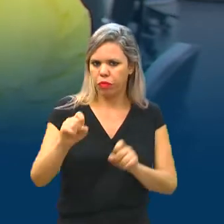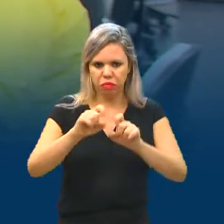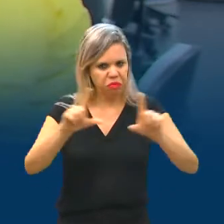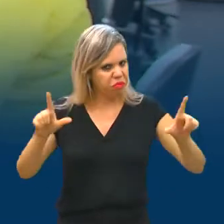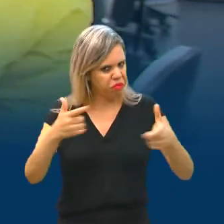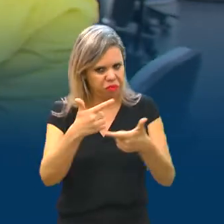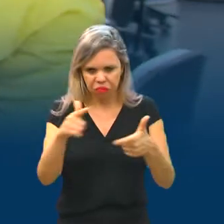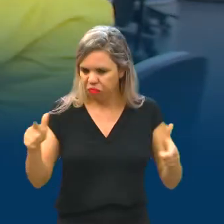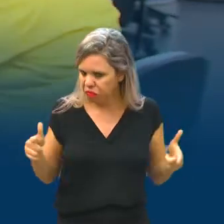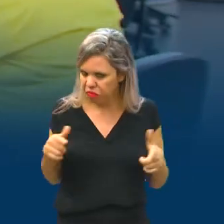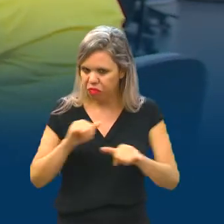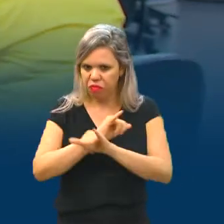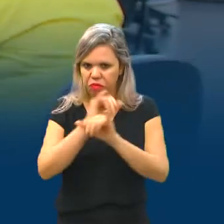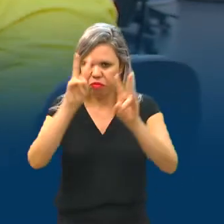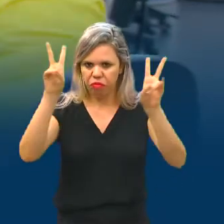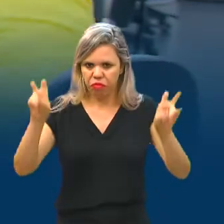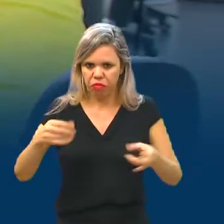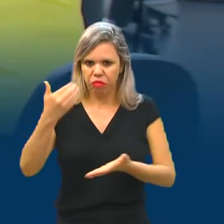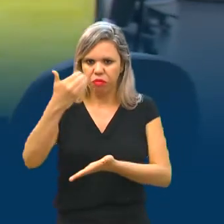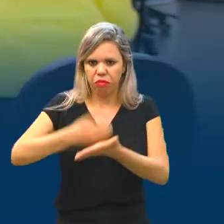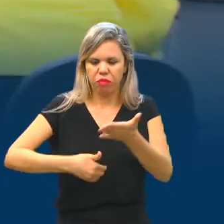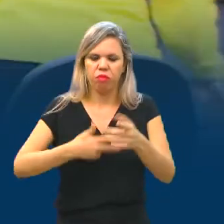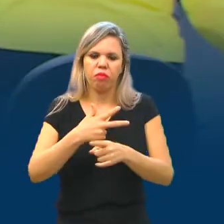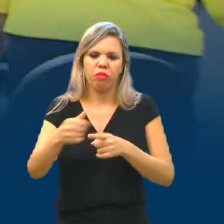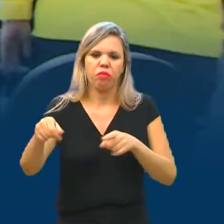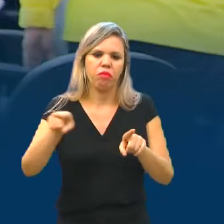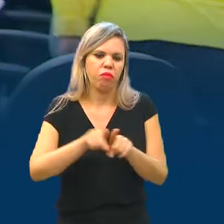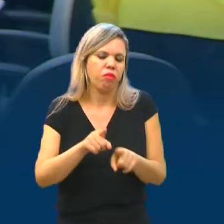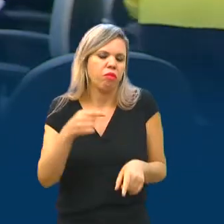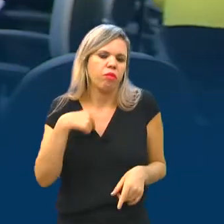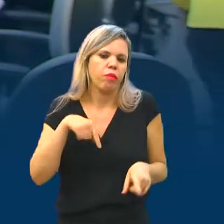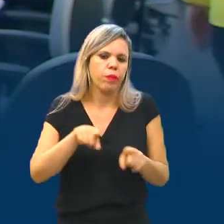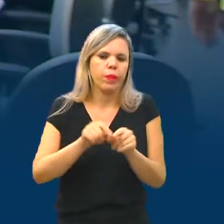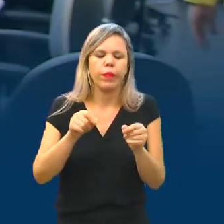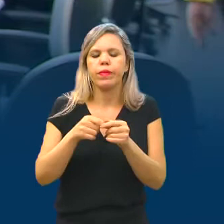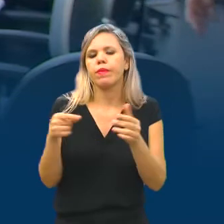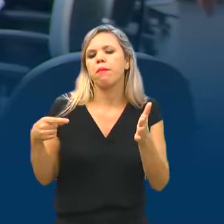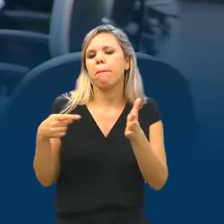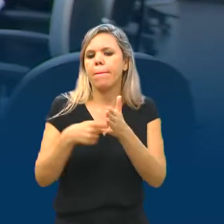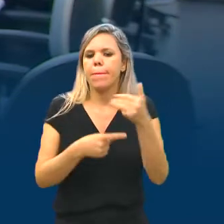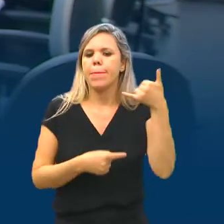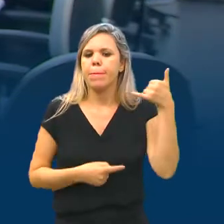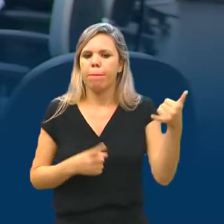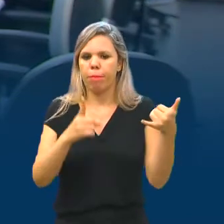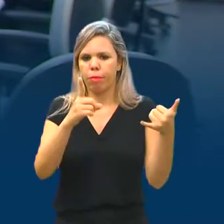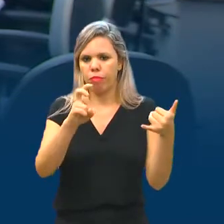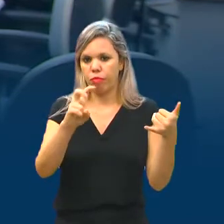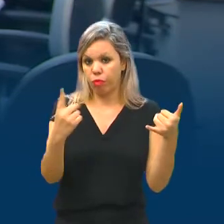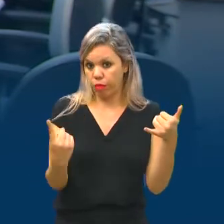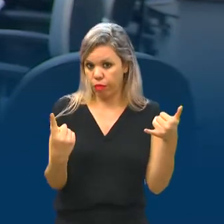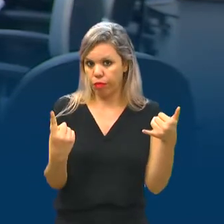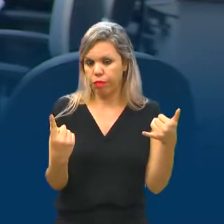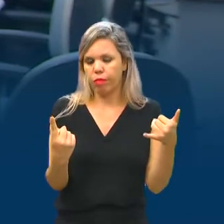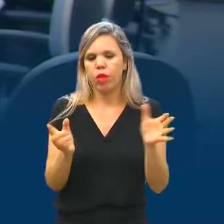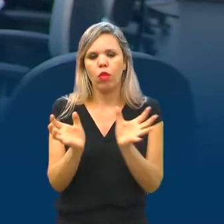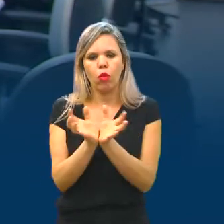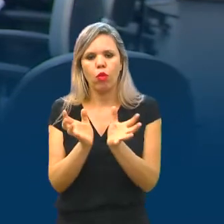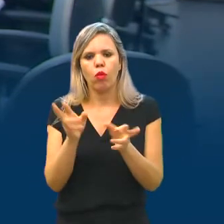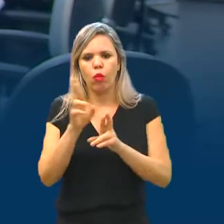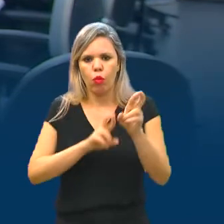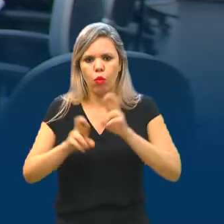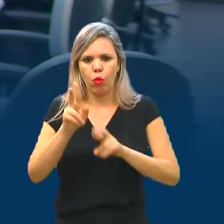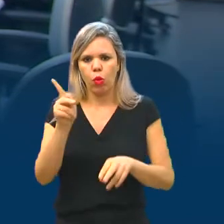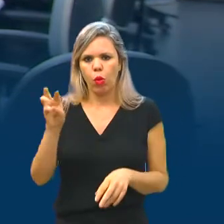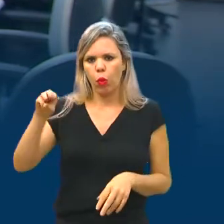tinha o cartaz alertando sobre a questão da validade, ele pode fazer uma denúncia ao 151 e a equipe